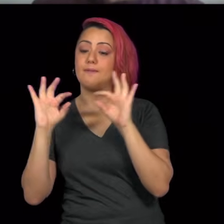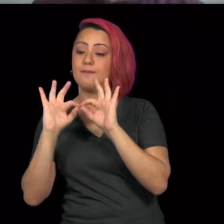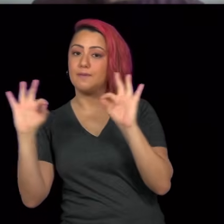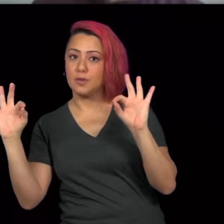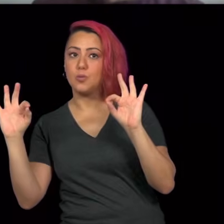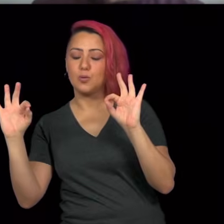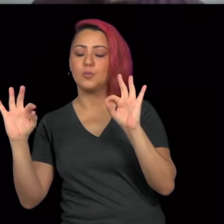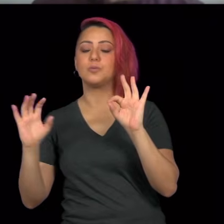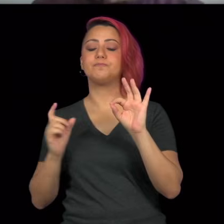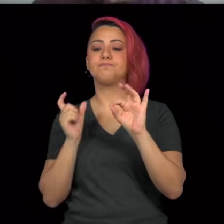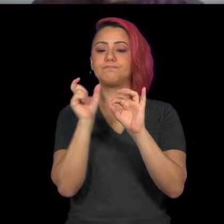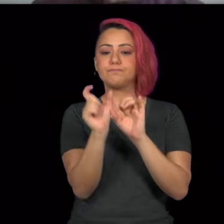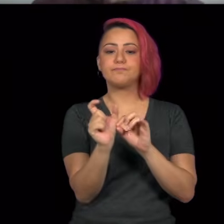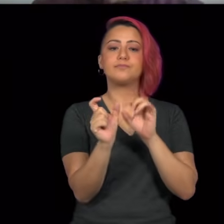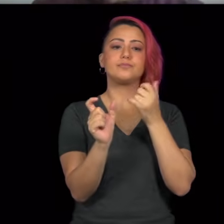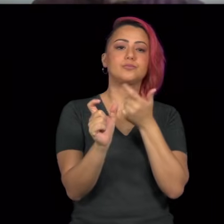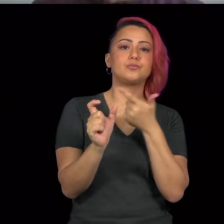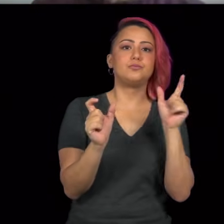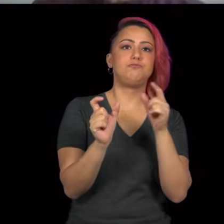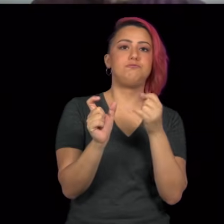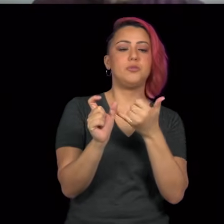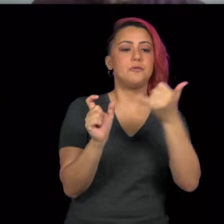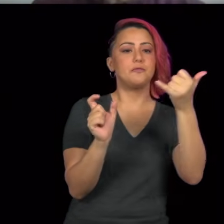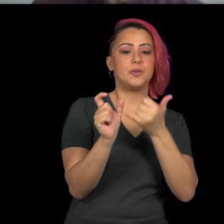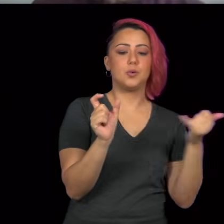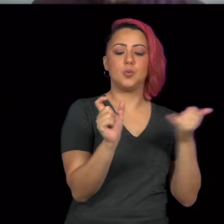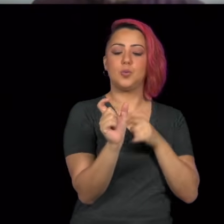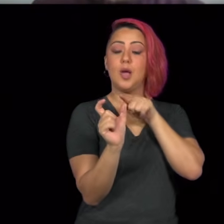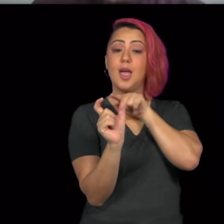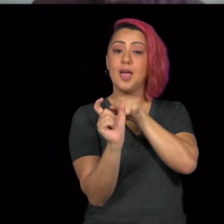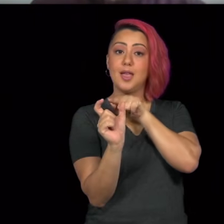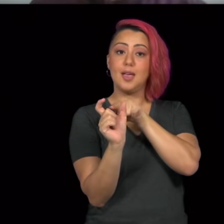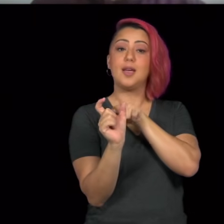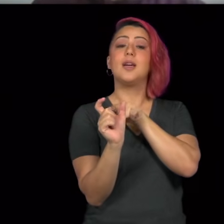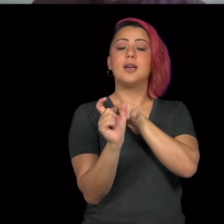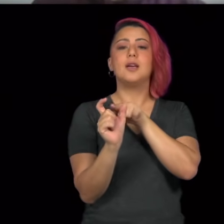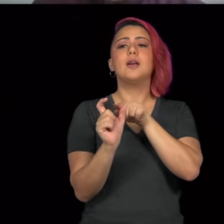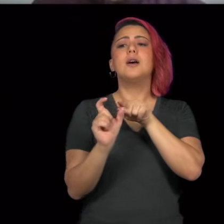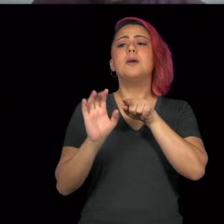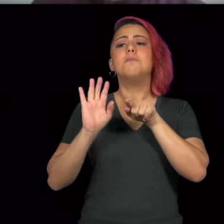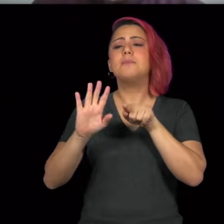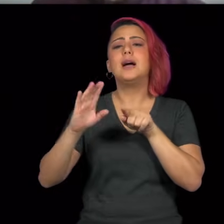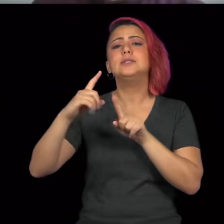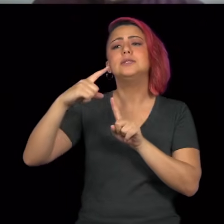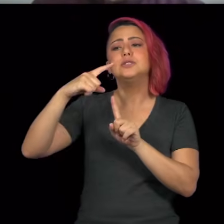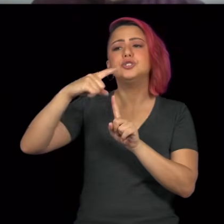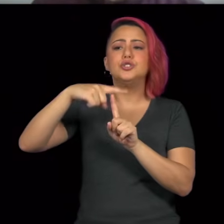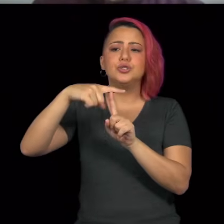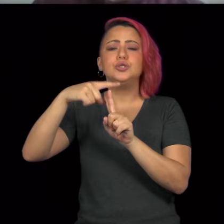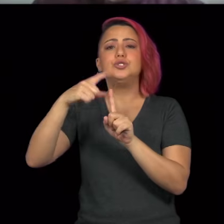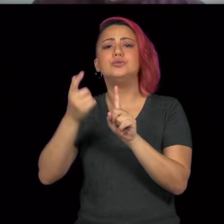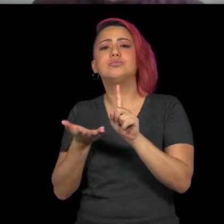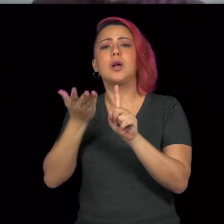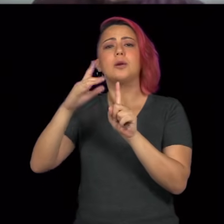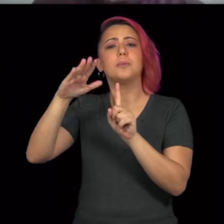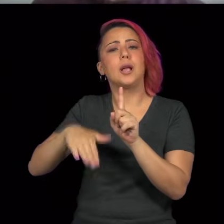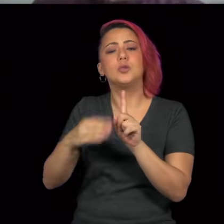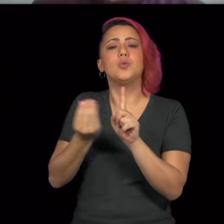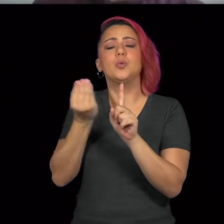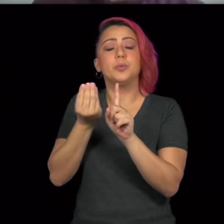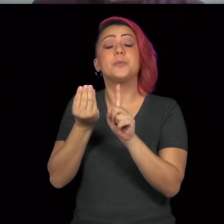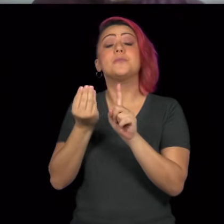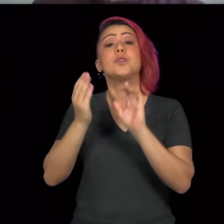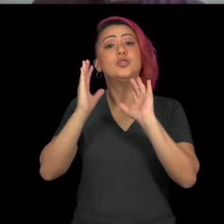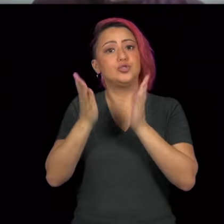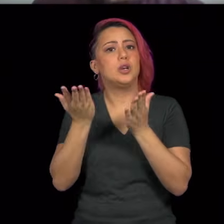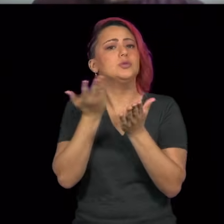da voltagem do sinal de entrada. Né? As válvulas, como a gente viu na parte histórica lá da